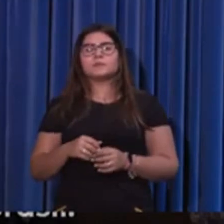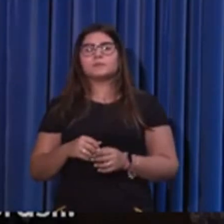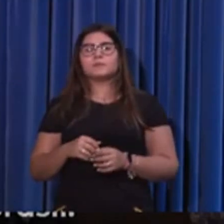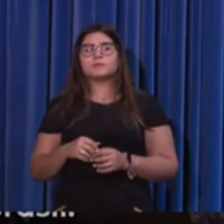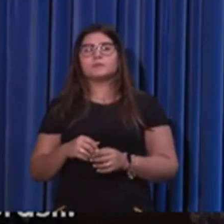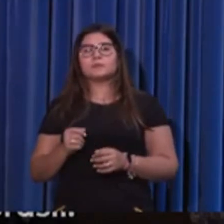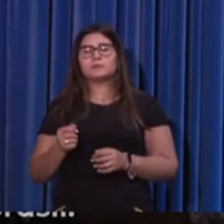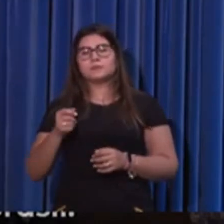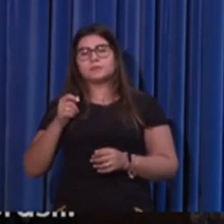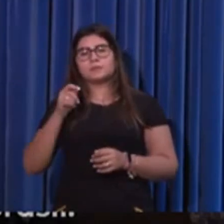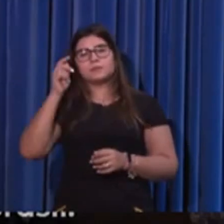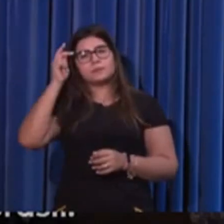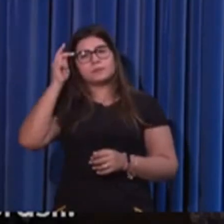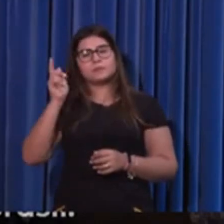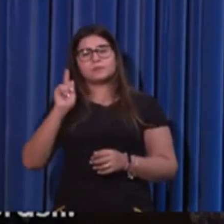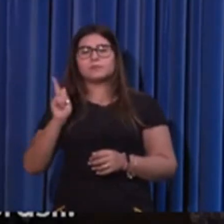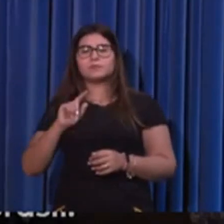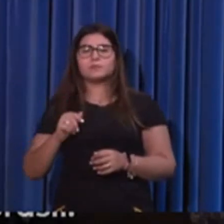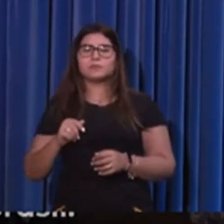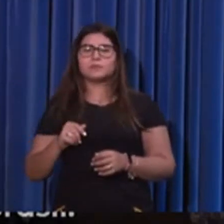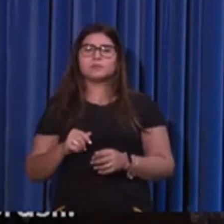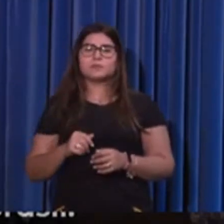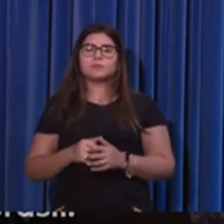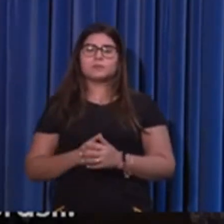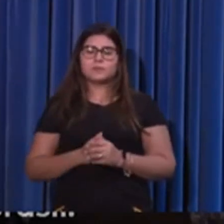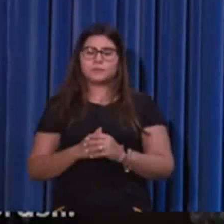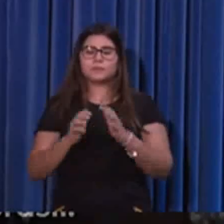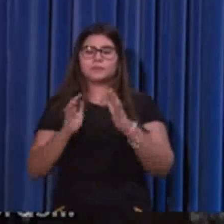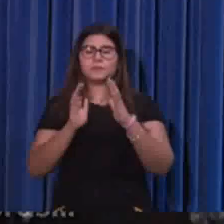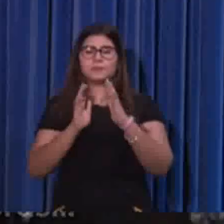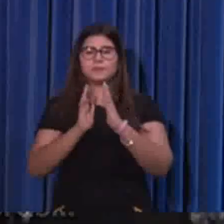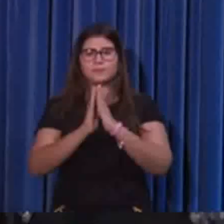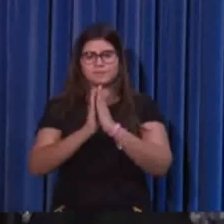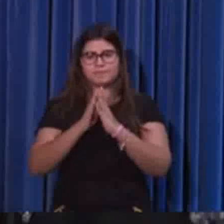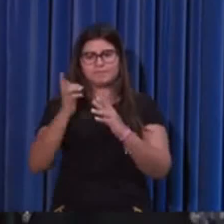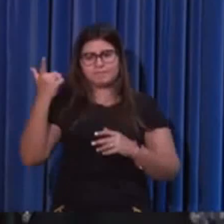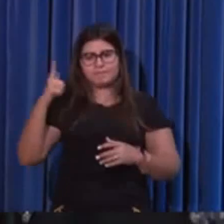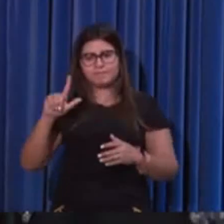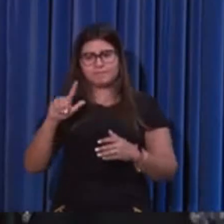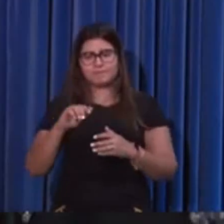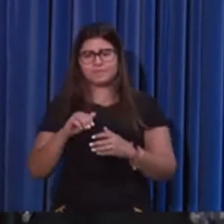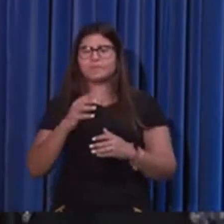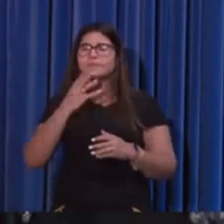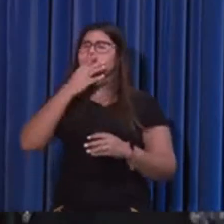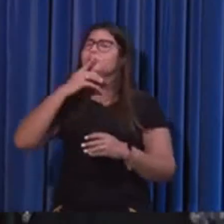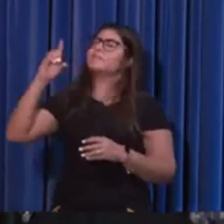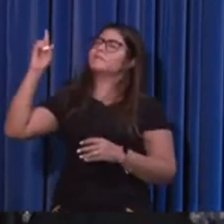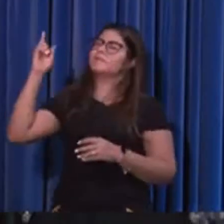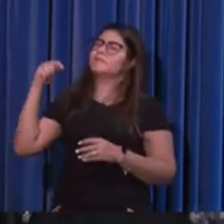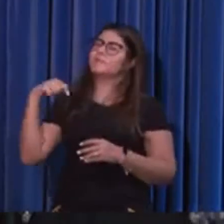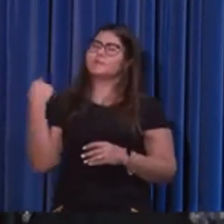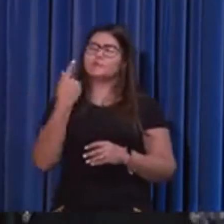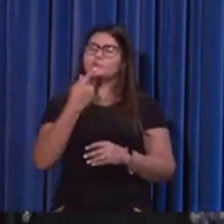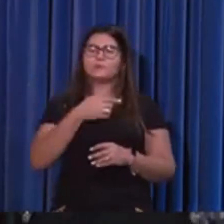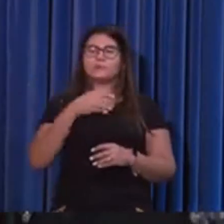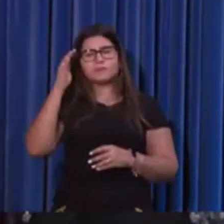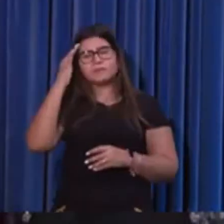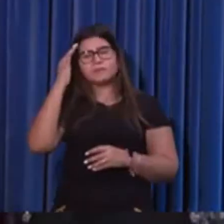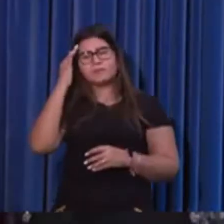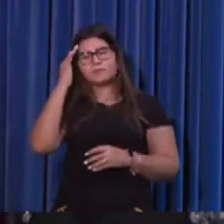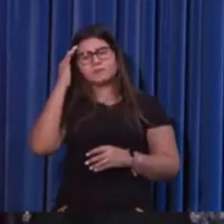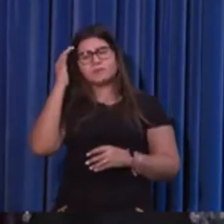a terra com maldição. Vamos orar mais uma vez. Pai, nós sabemos que o Senhor